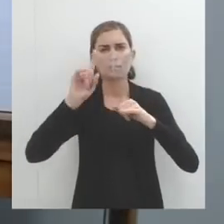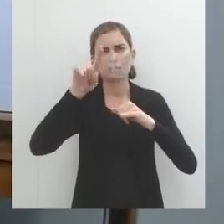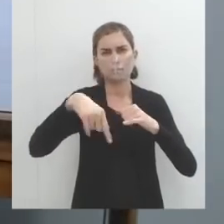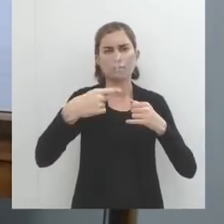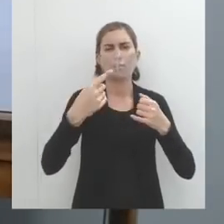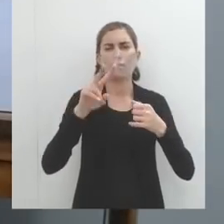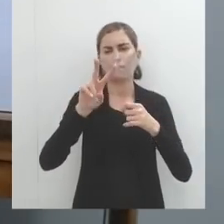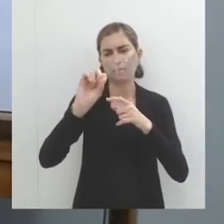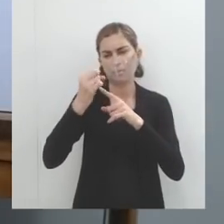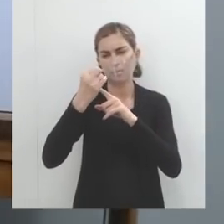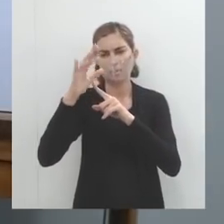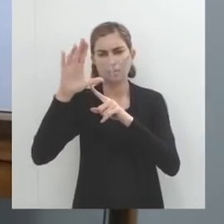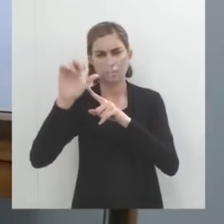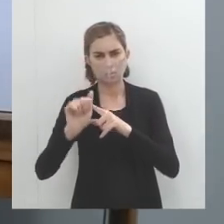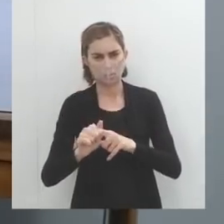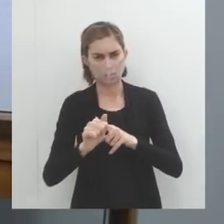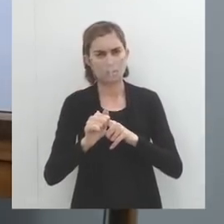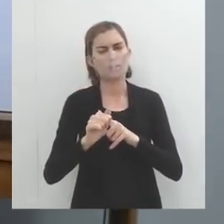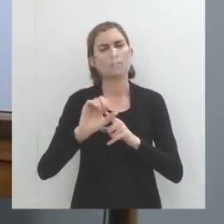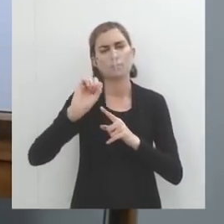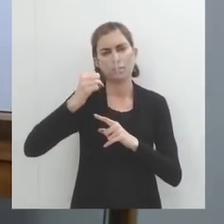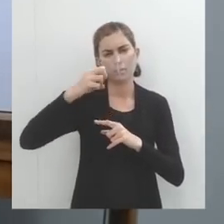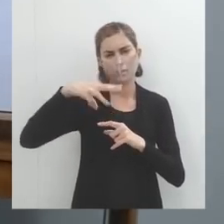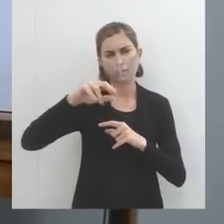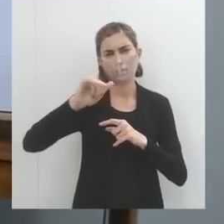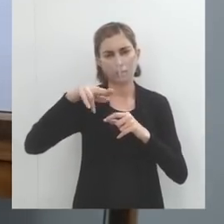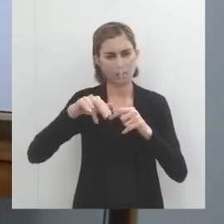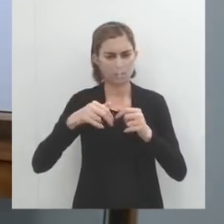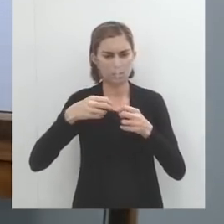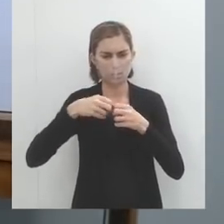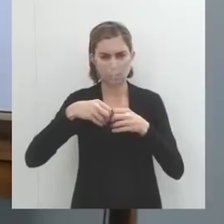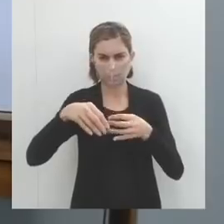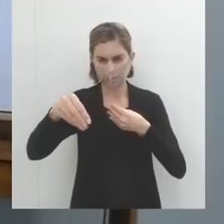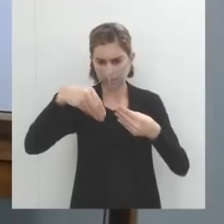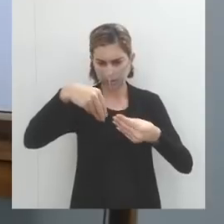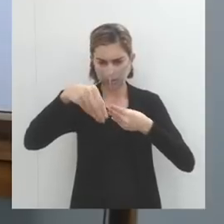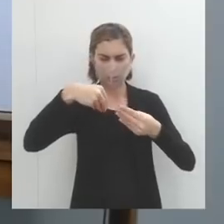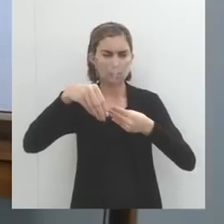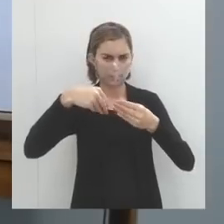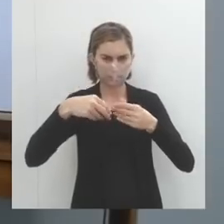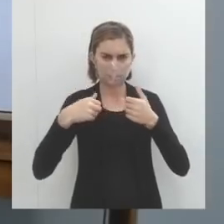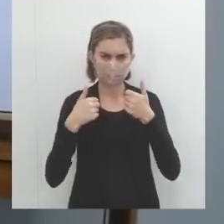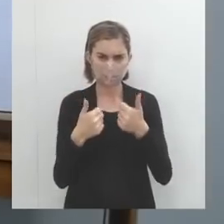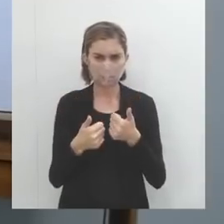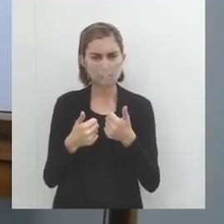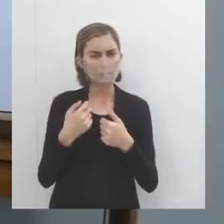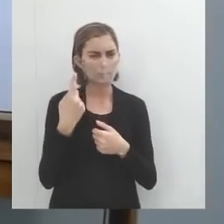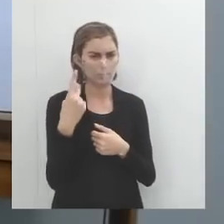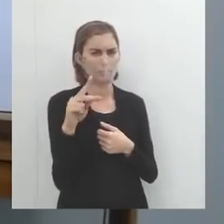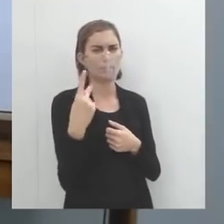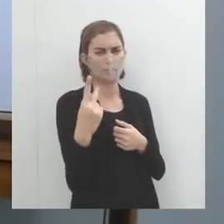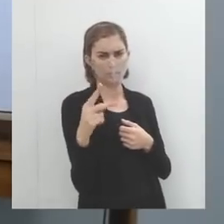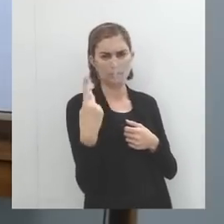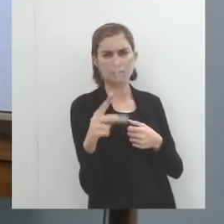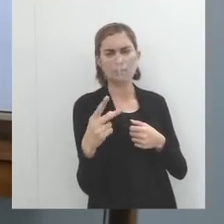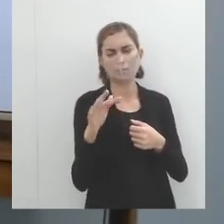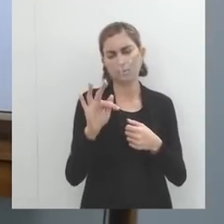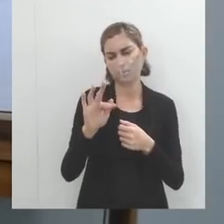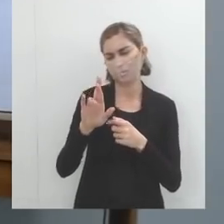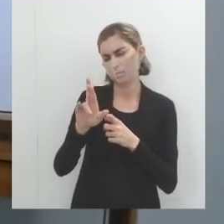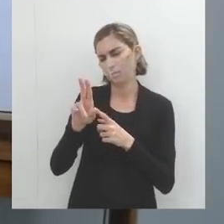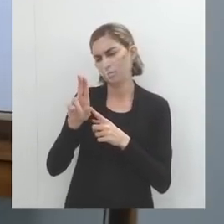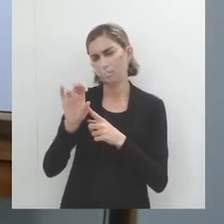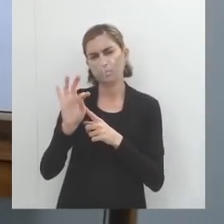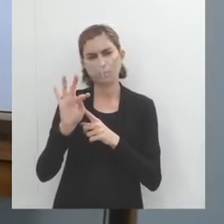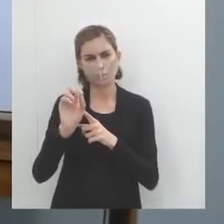das vesículas seminais, porque essa frutose vai sair nesse líquido seminal, beleza? E essa frutose é